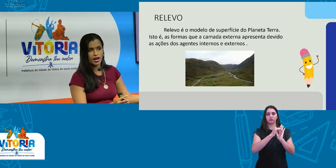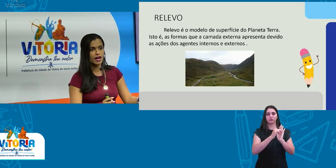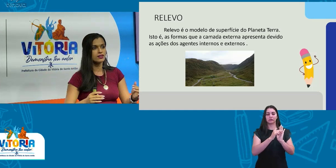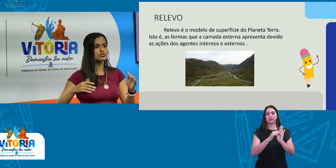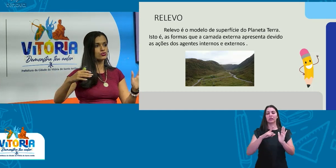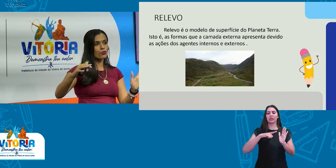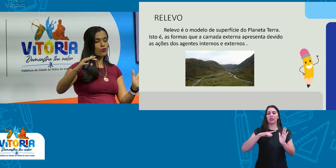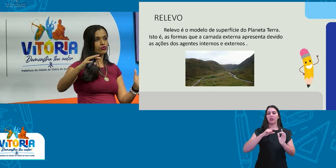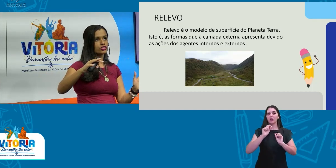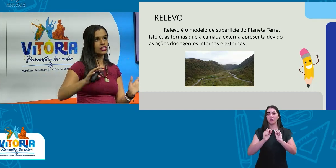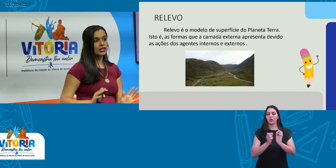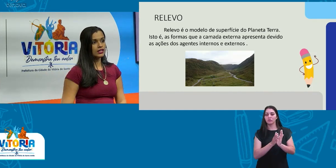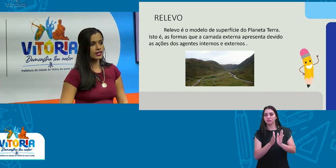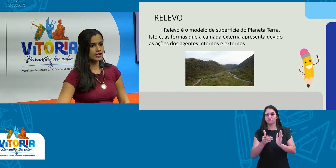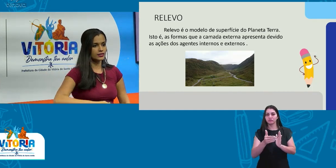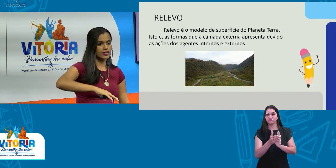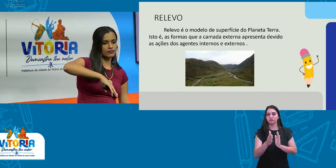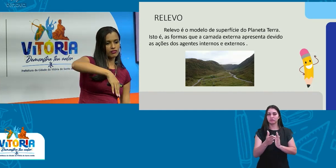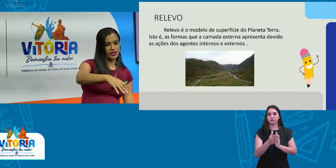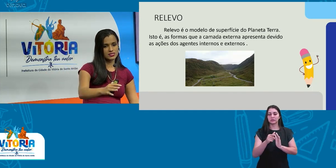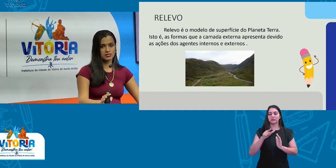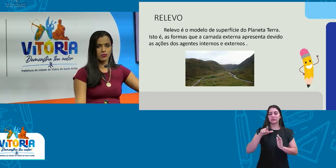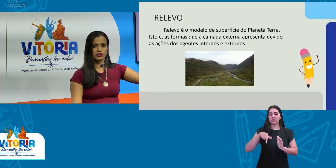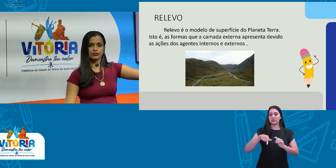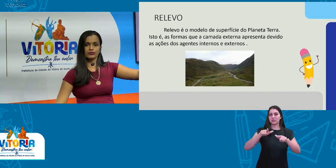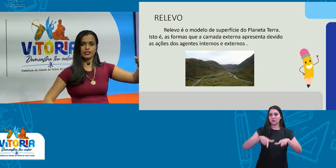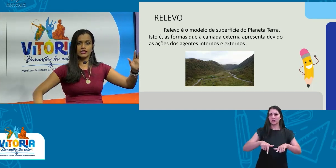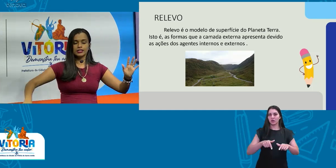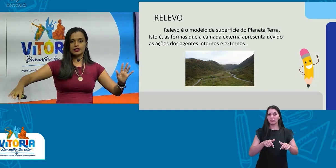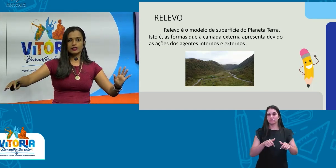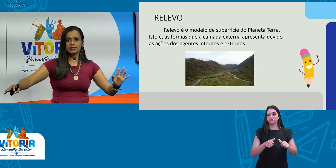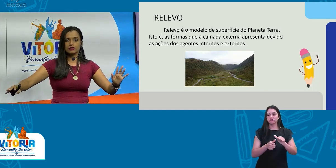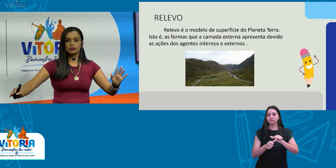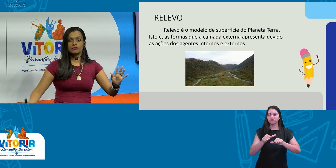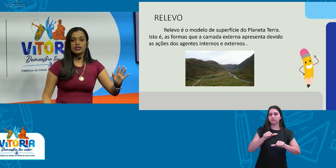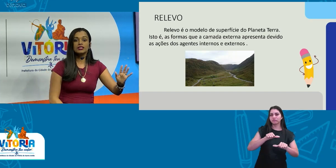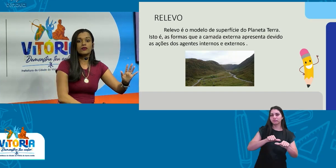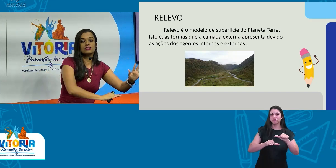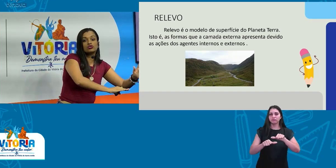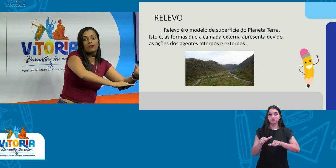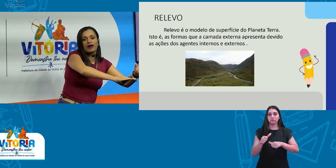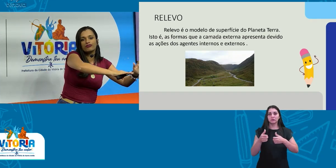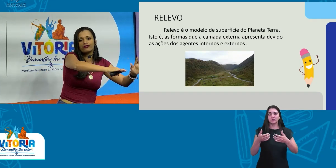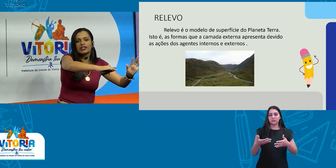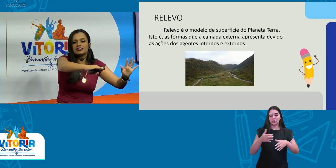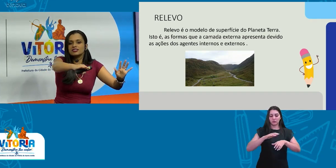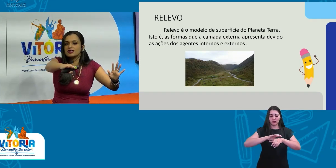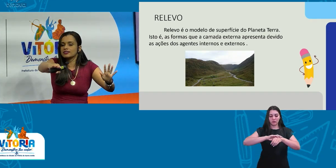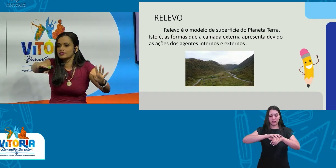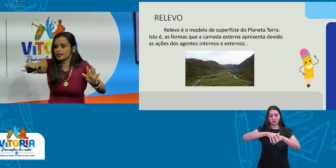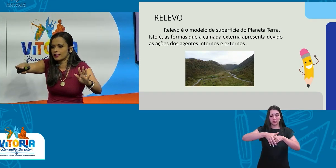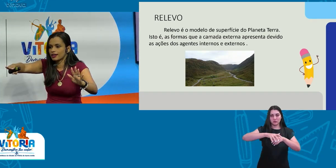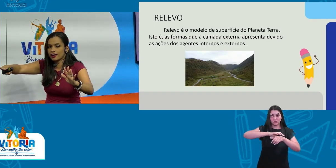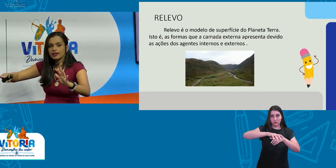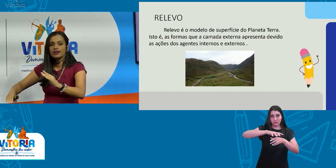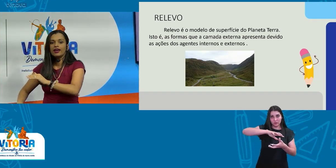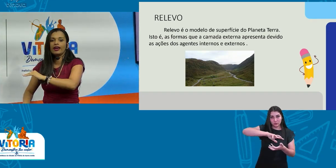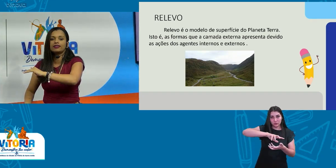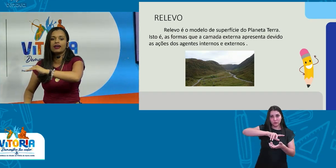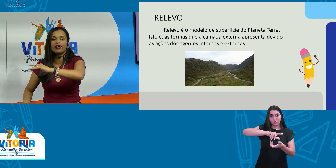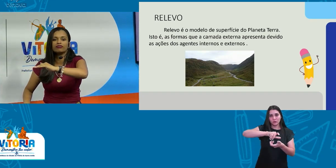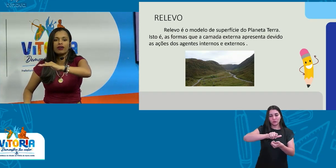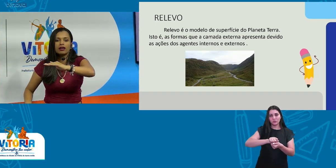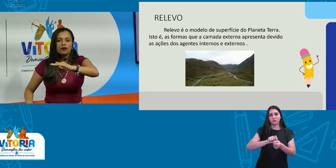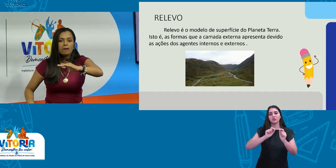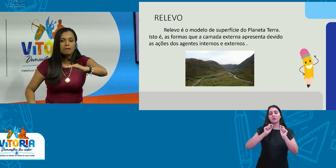fazendo várias curvas e aquele terreno ele vai se modificando. Então a superfície da Terra é